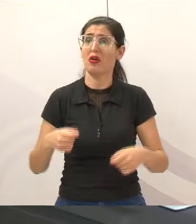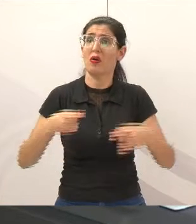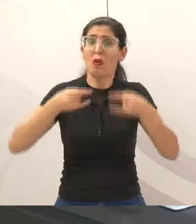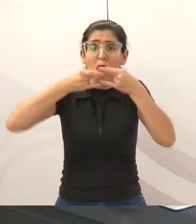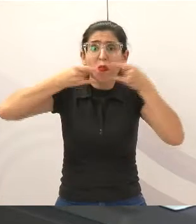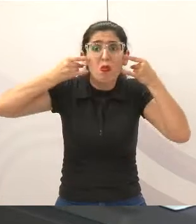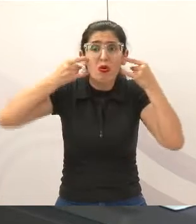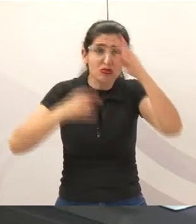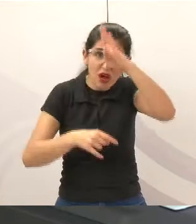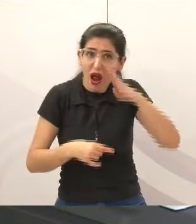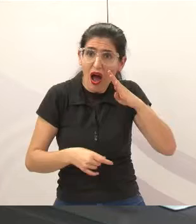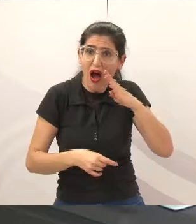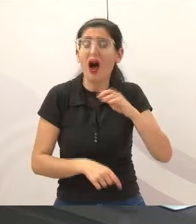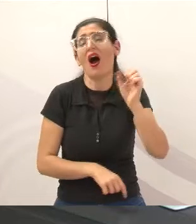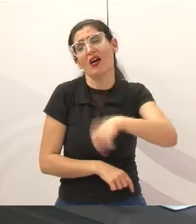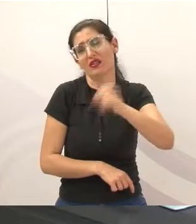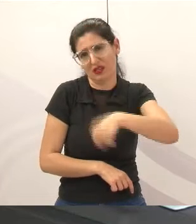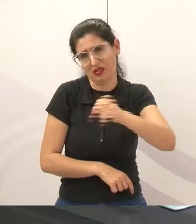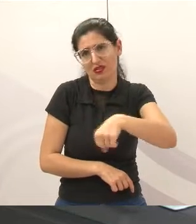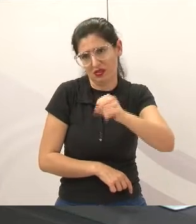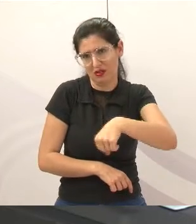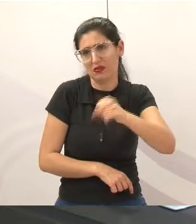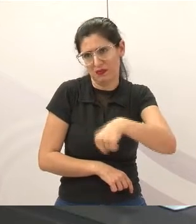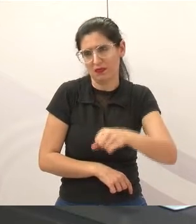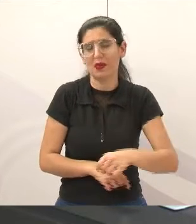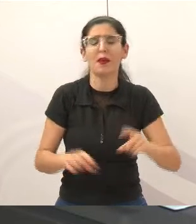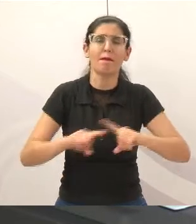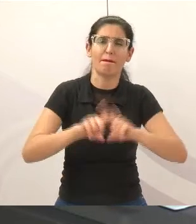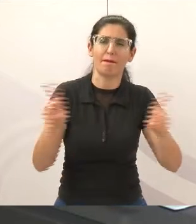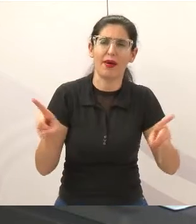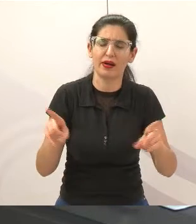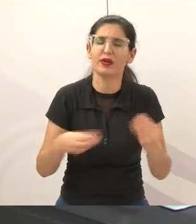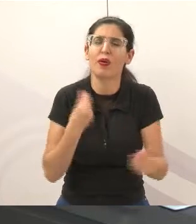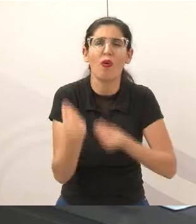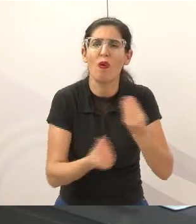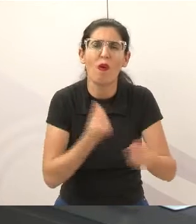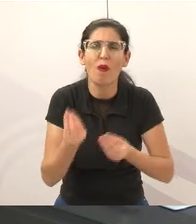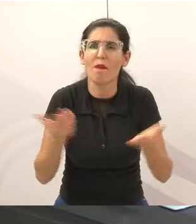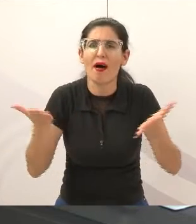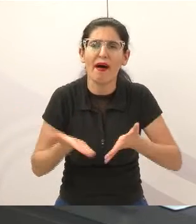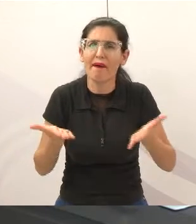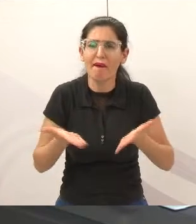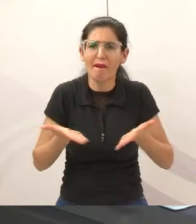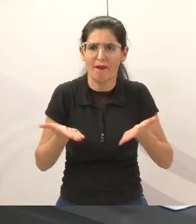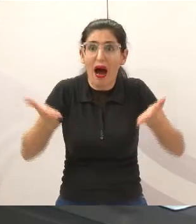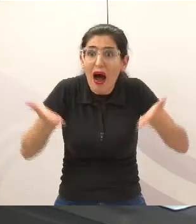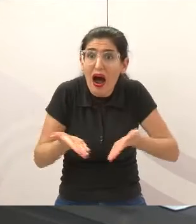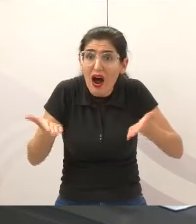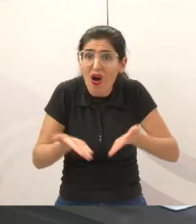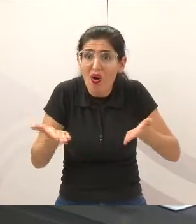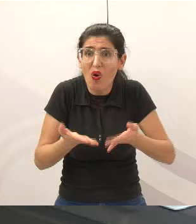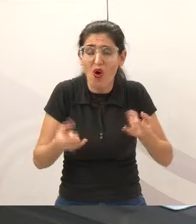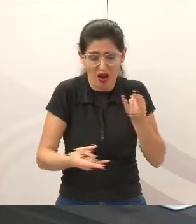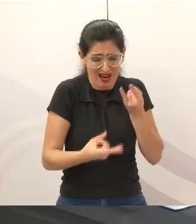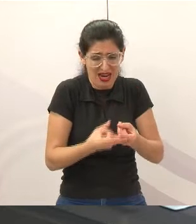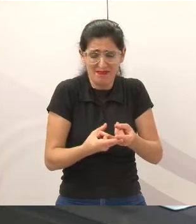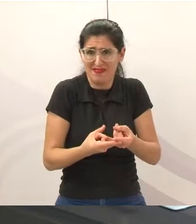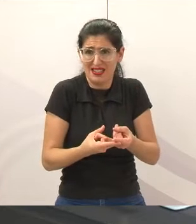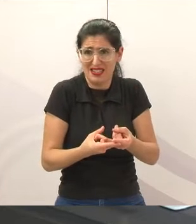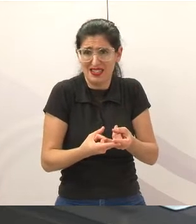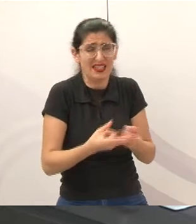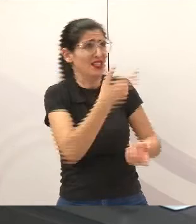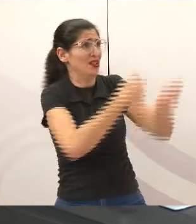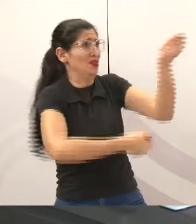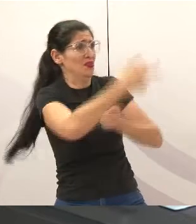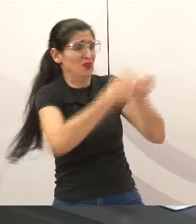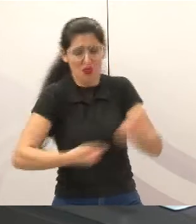para a população. Volto a repetir, como é que pode o posto de saúde ter camisinha, preservativo e dar